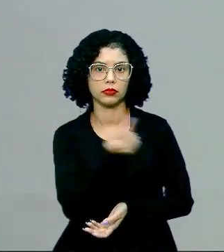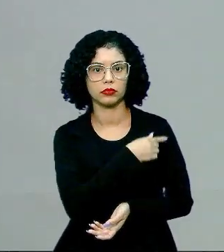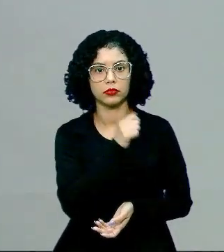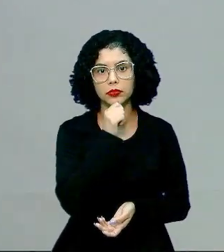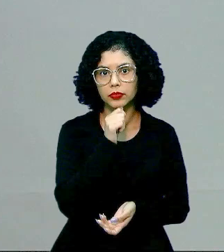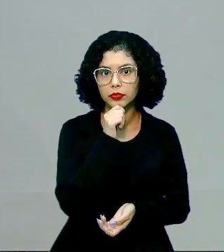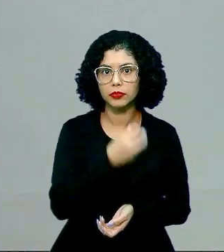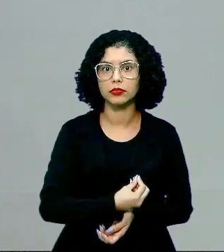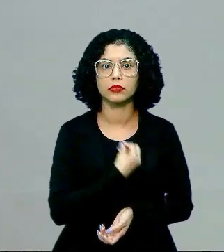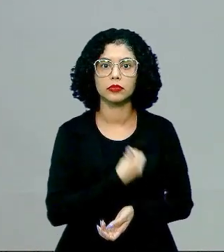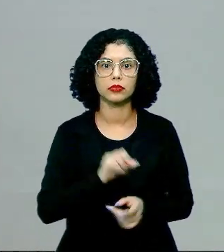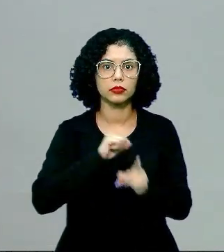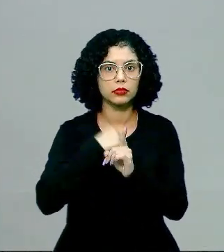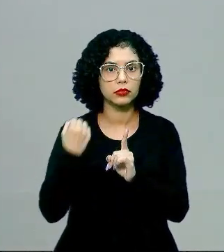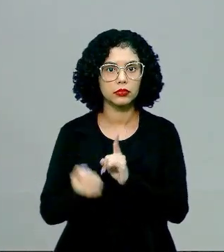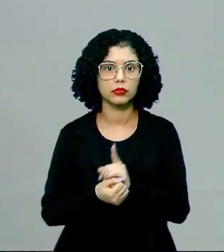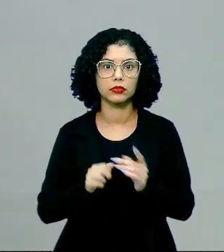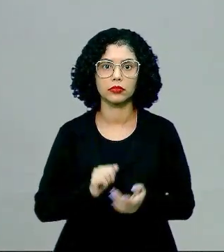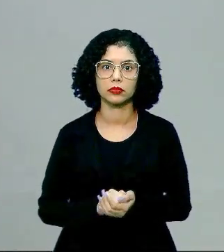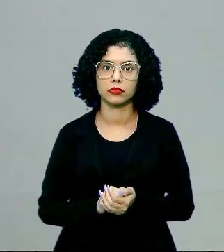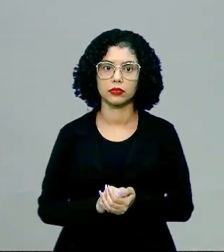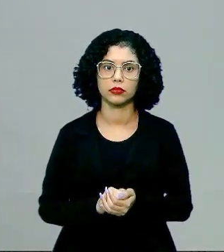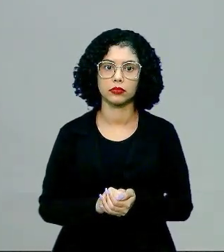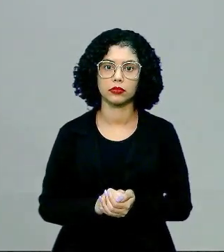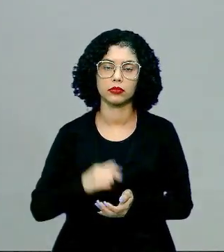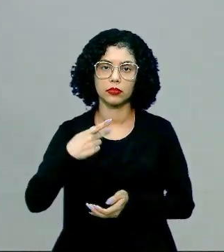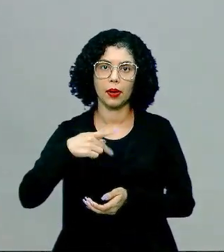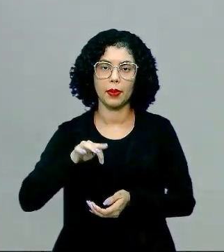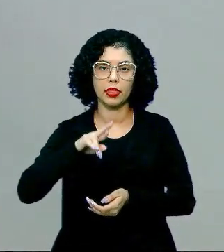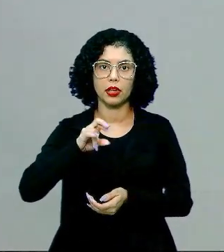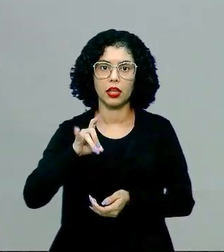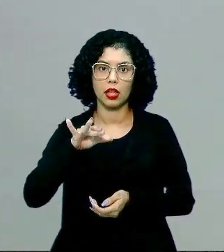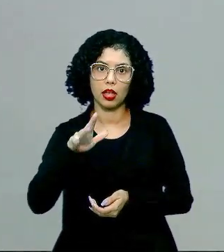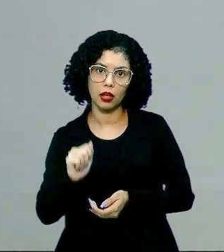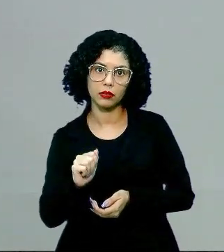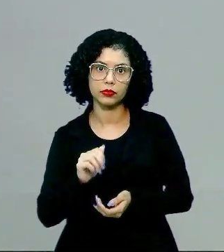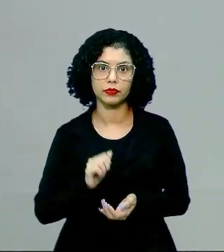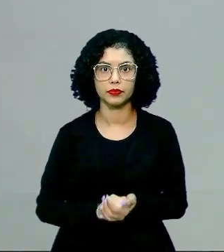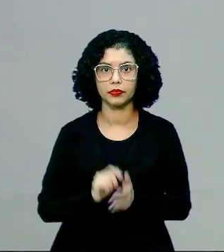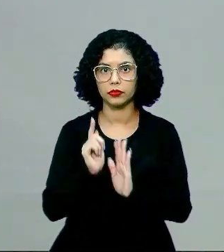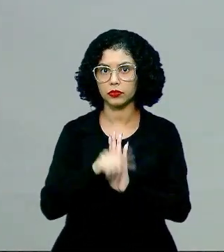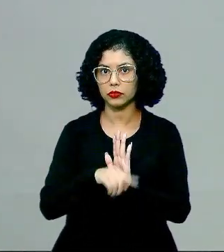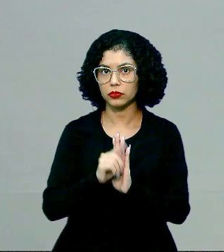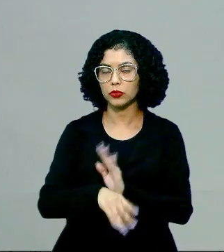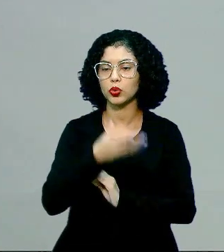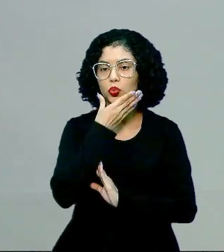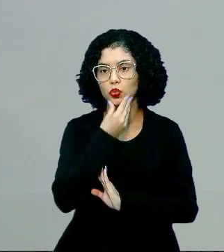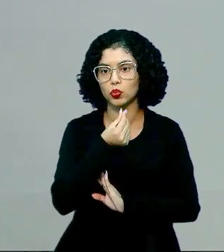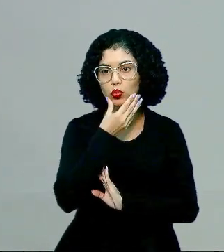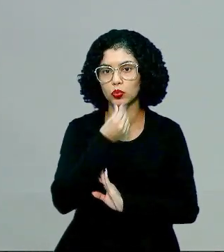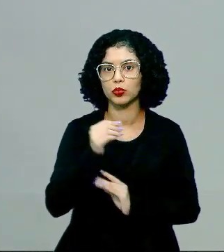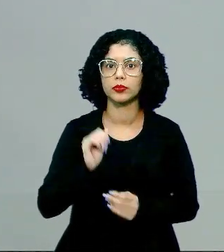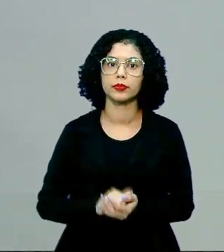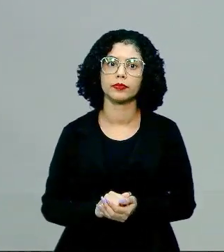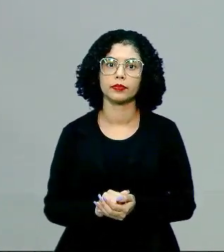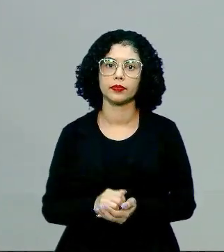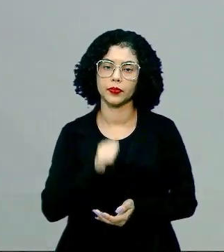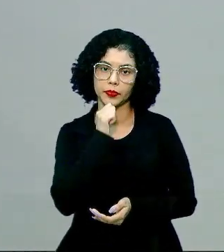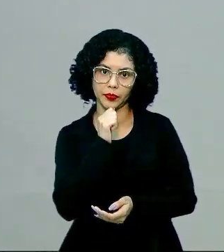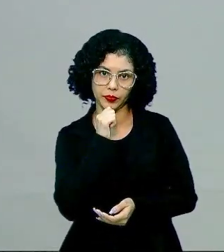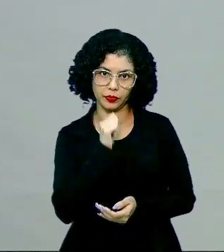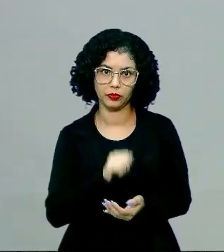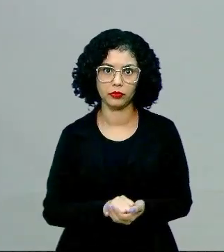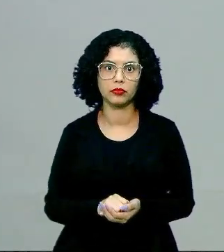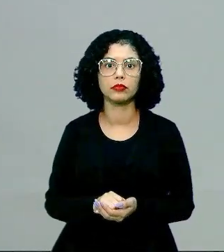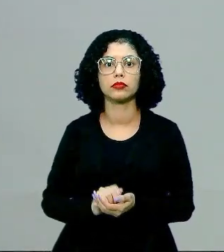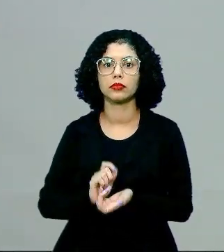ainda vivemos uma sociedade eminentemente patriarcal, em que o gênero masculino ainda